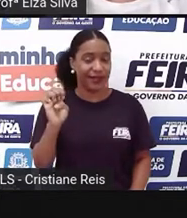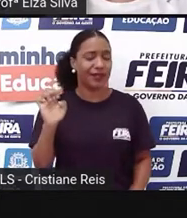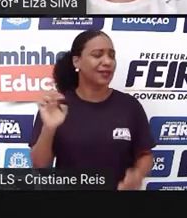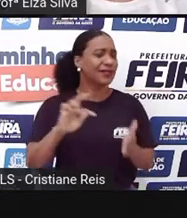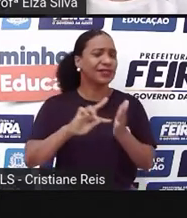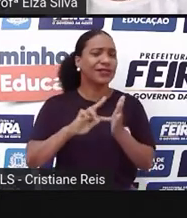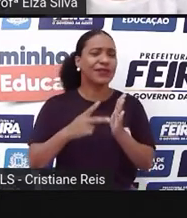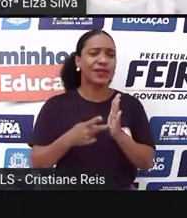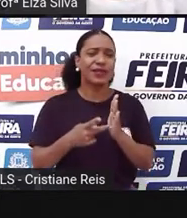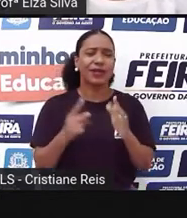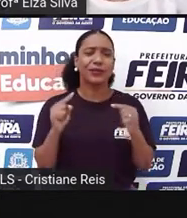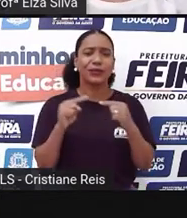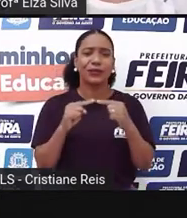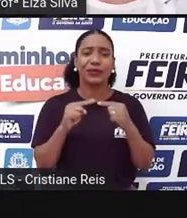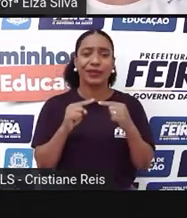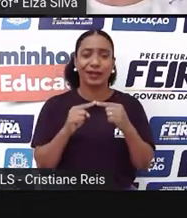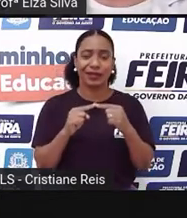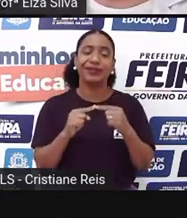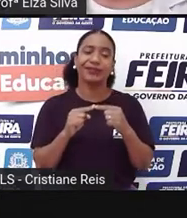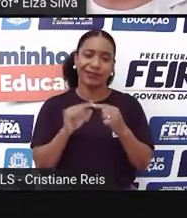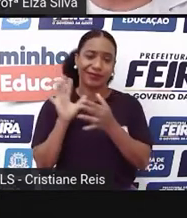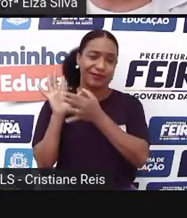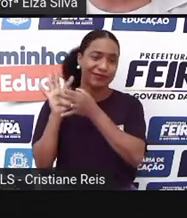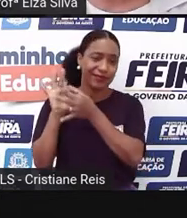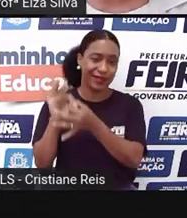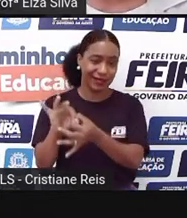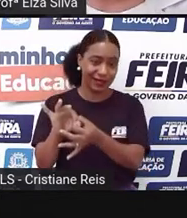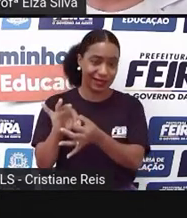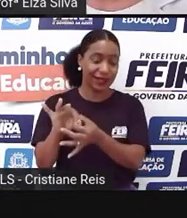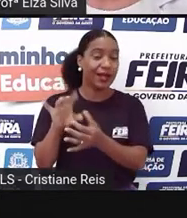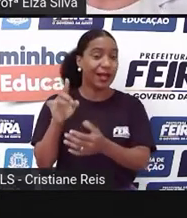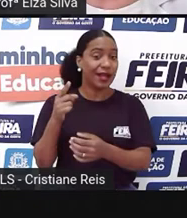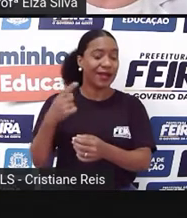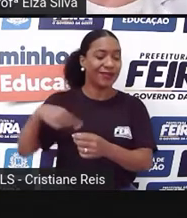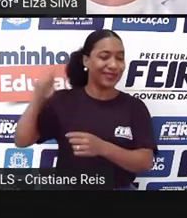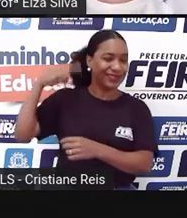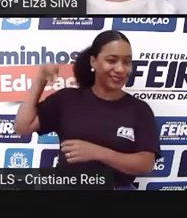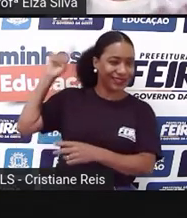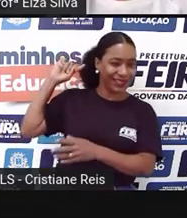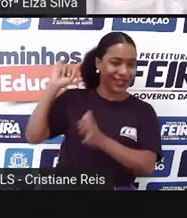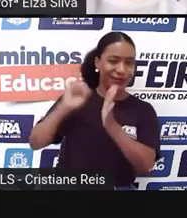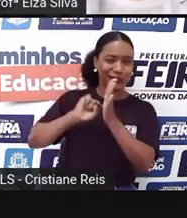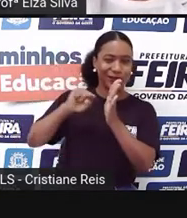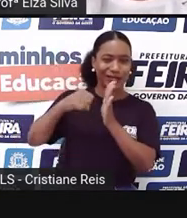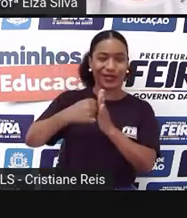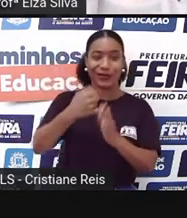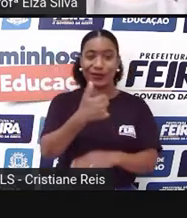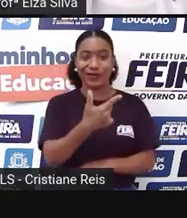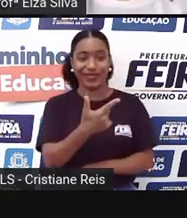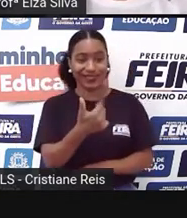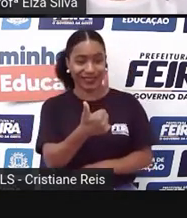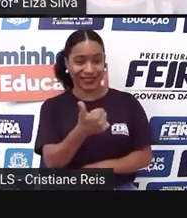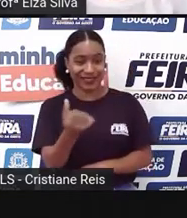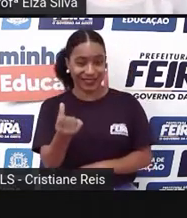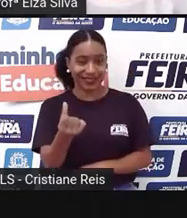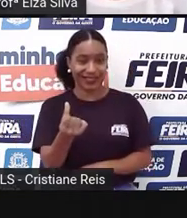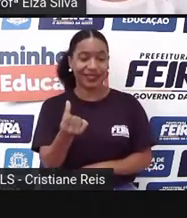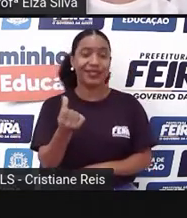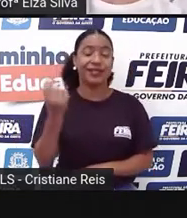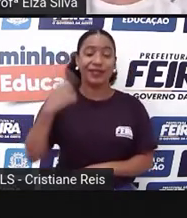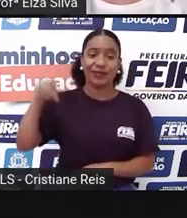elas têm assim uma história que remonta lá do século XVI. E naquele tempo, na sua origem,